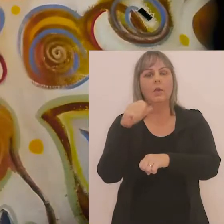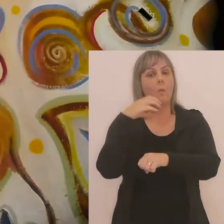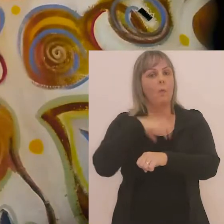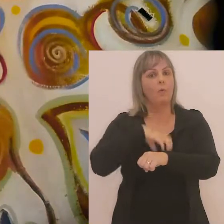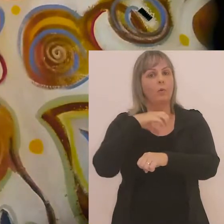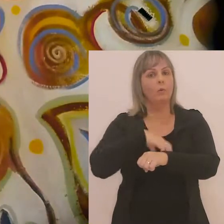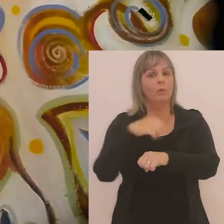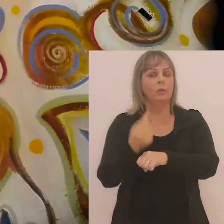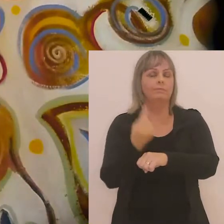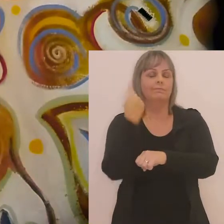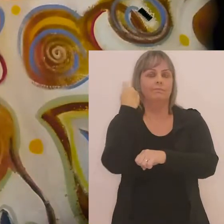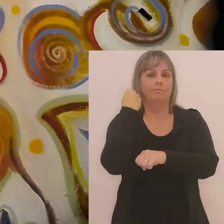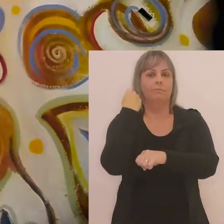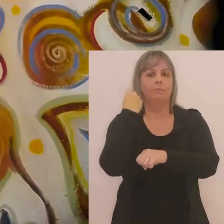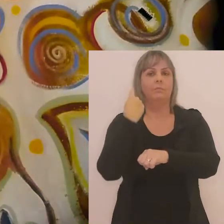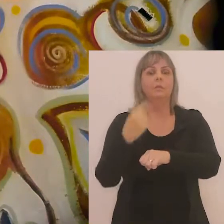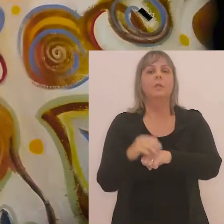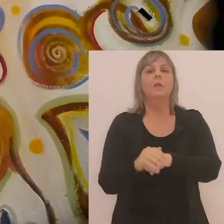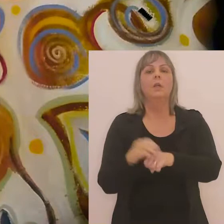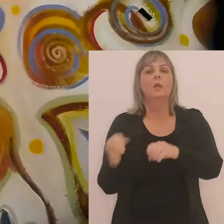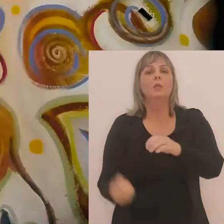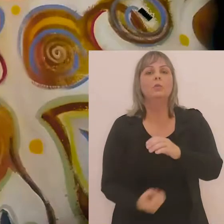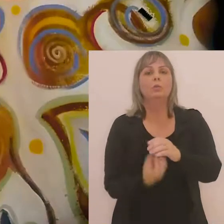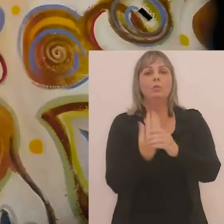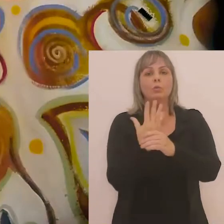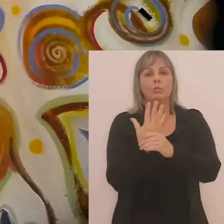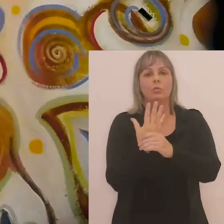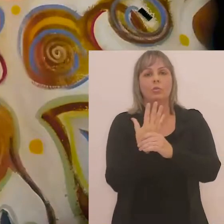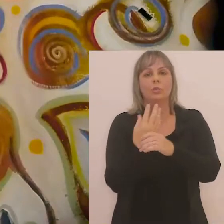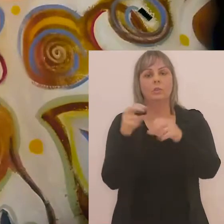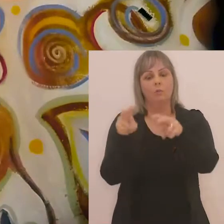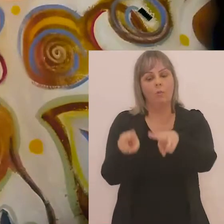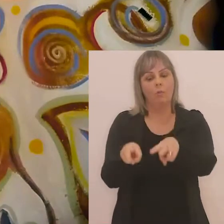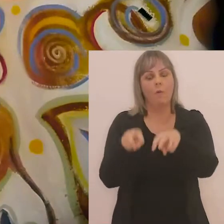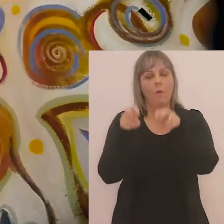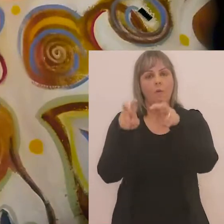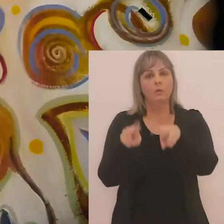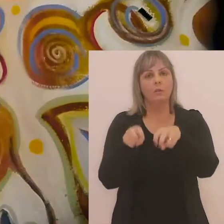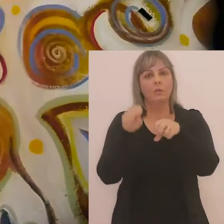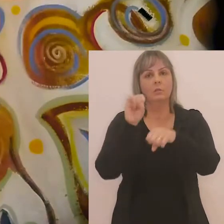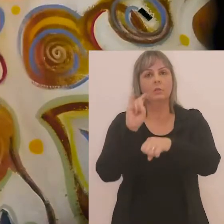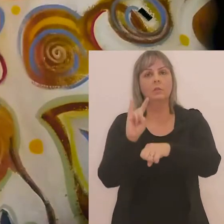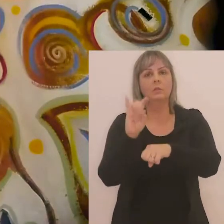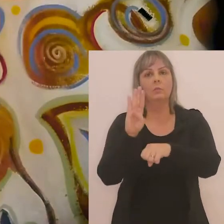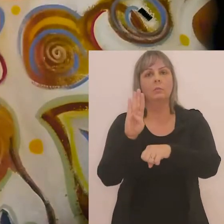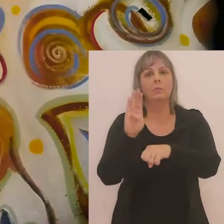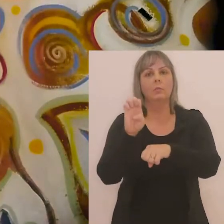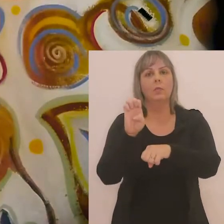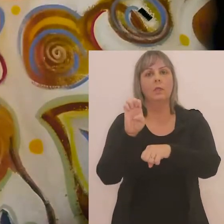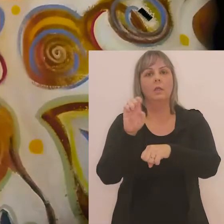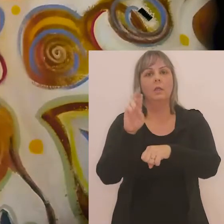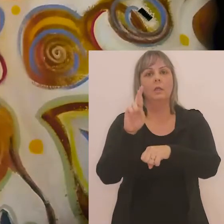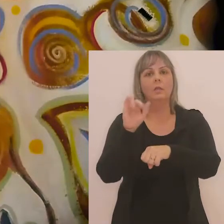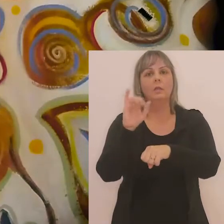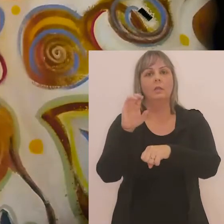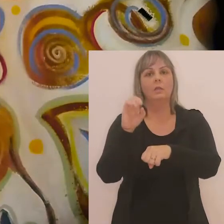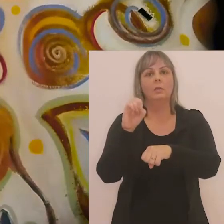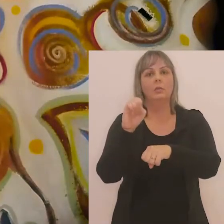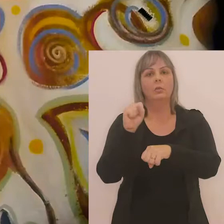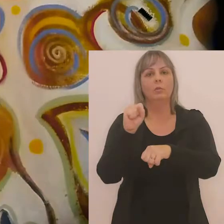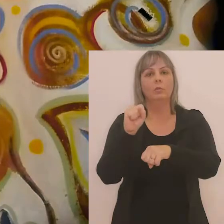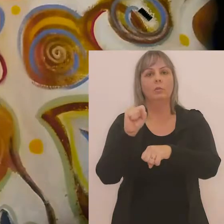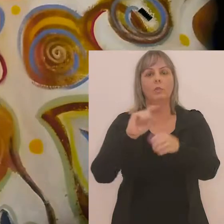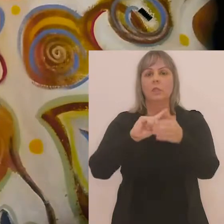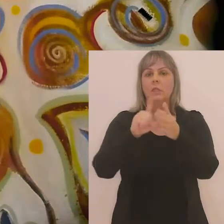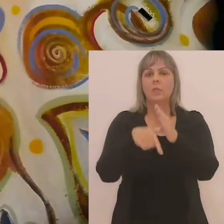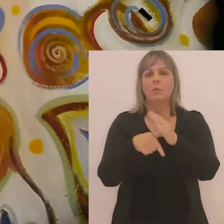mais precisamente Portugal antigo o e né surgiu ali nos campos